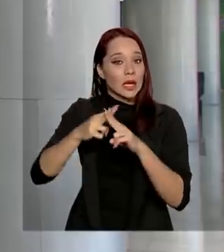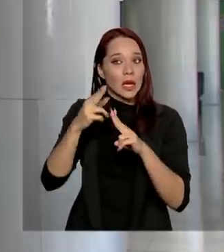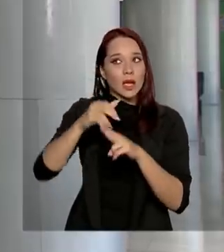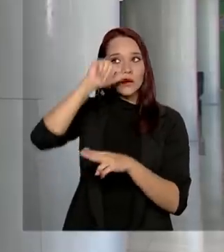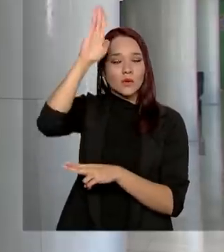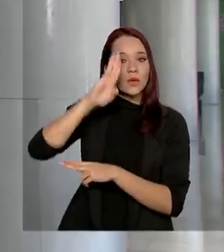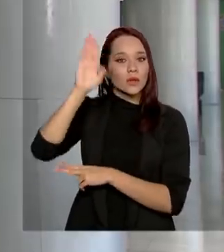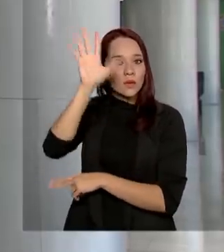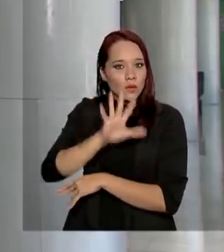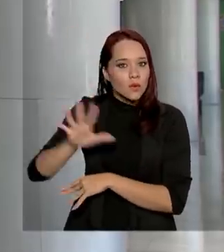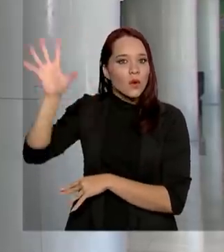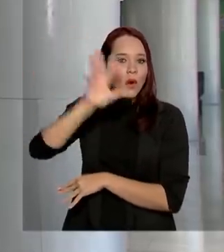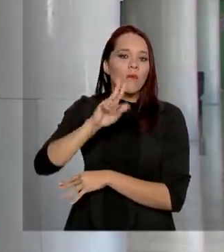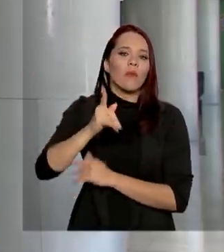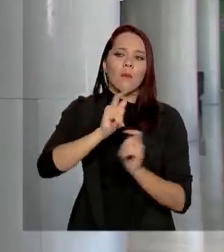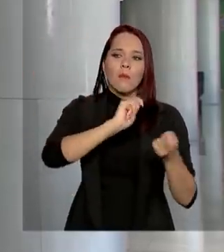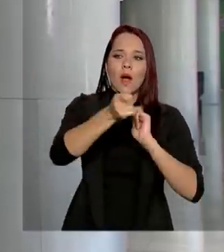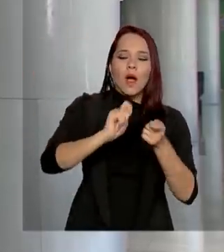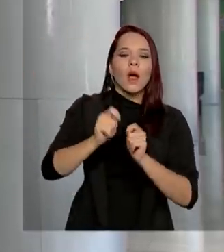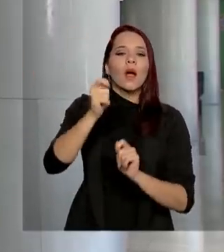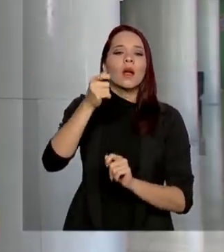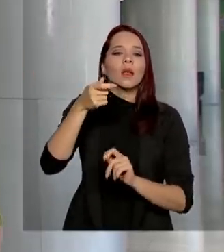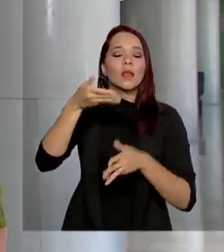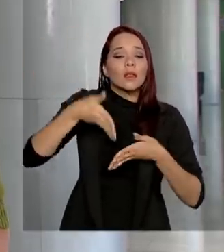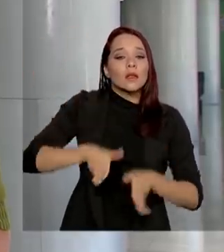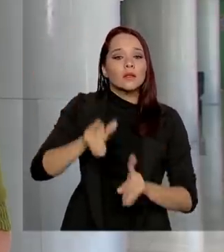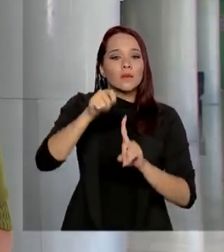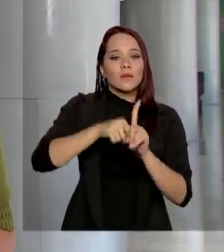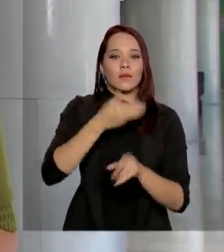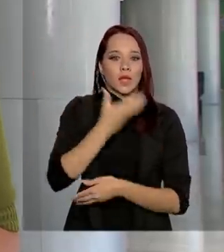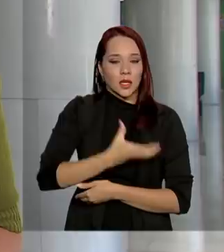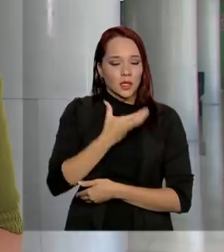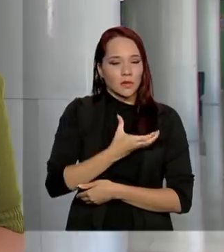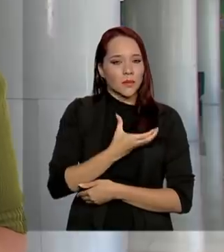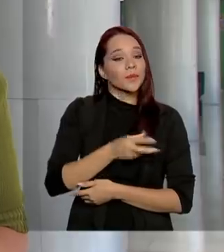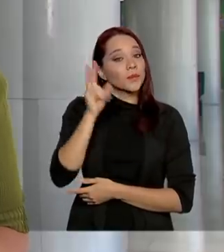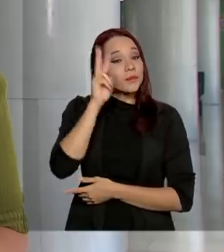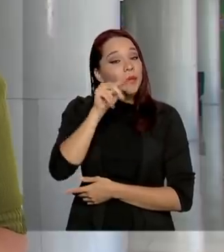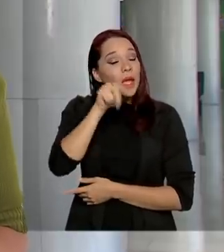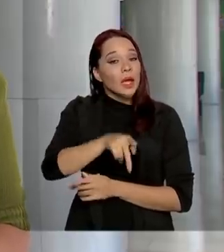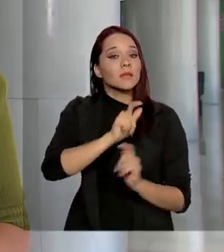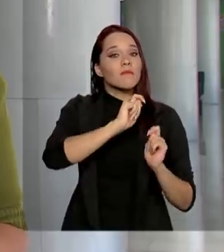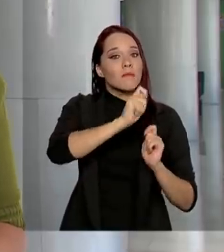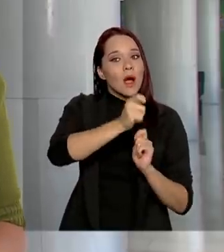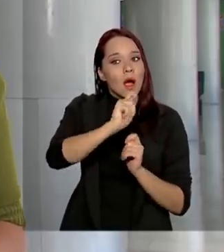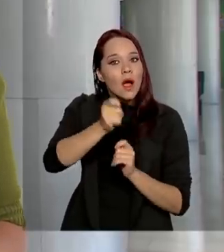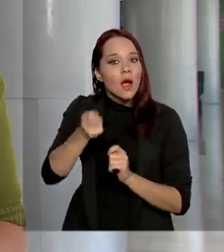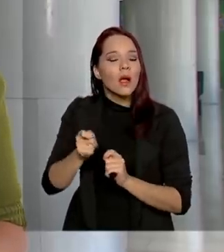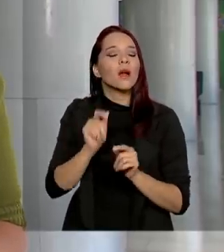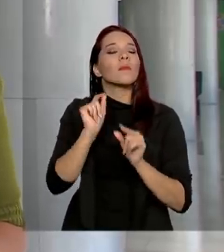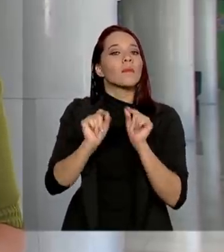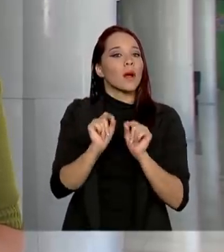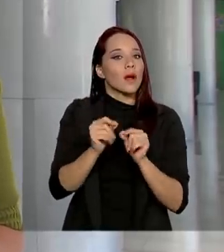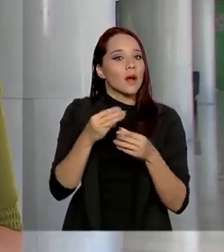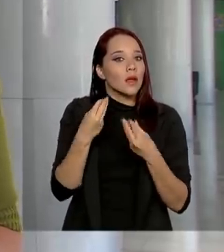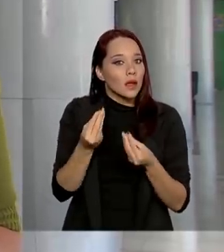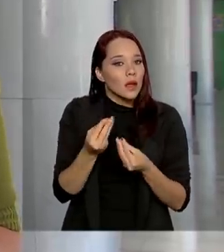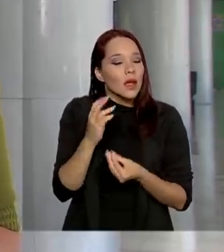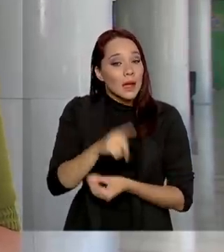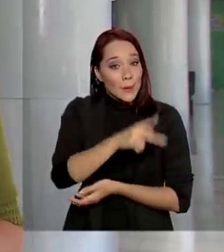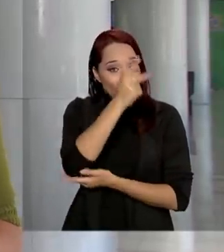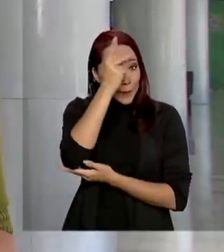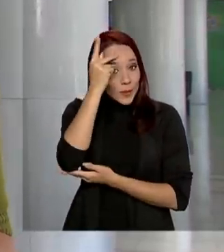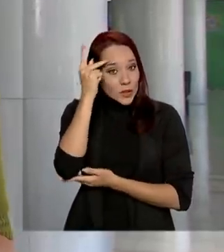todo o país vão pagar para quem nasceu em dezembro. Lembrando que esses pagamentos são para aquelas pessoas que